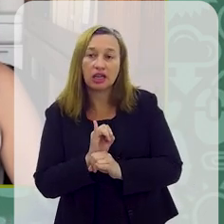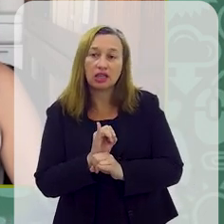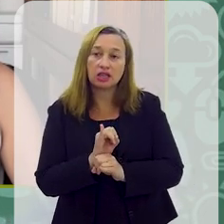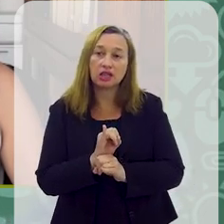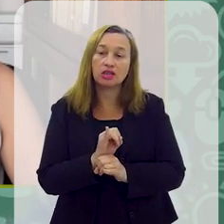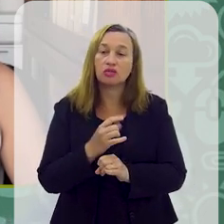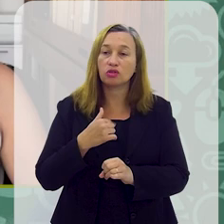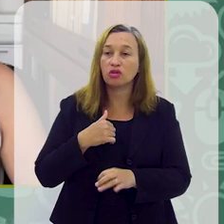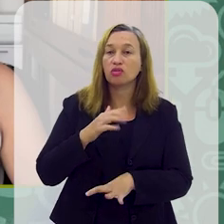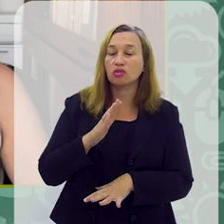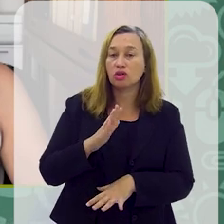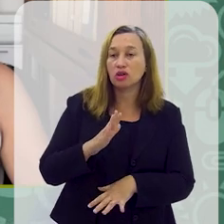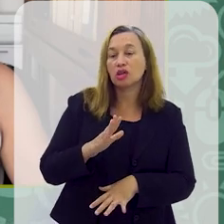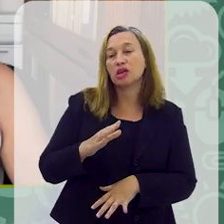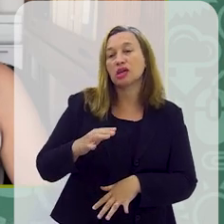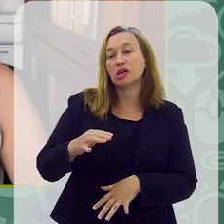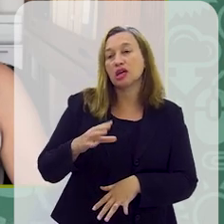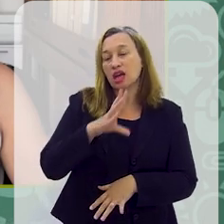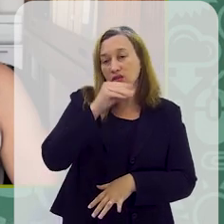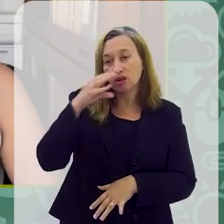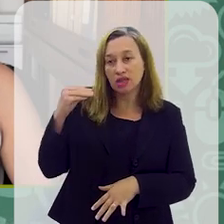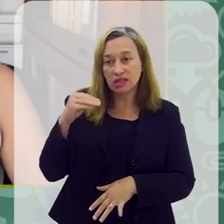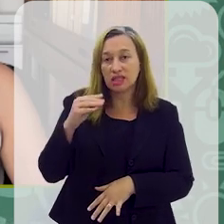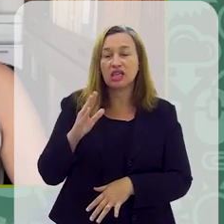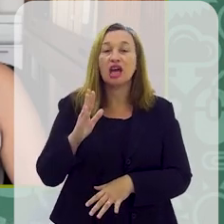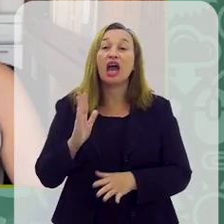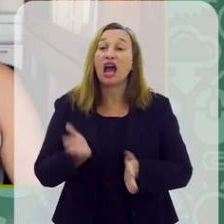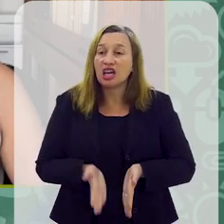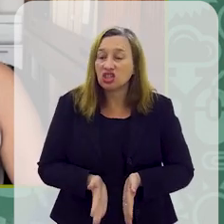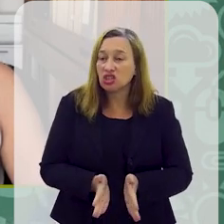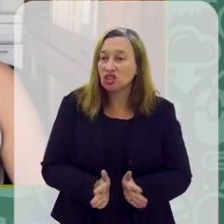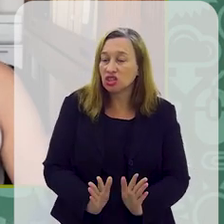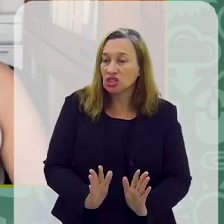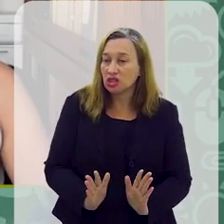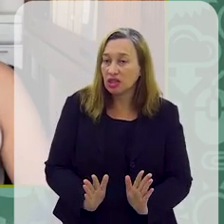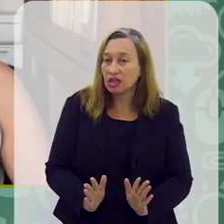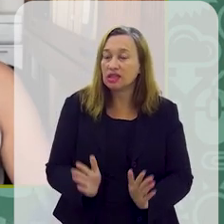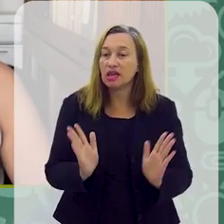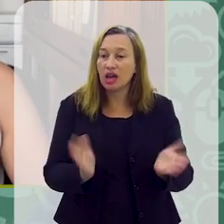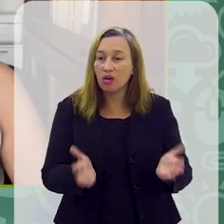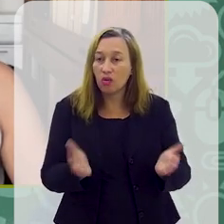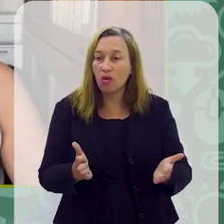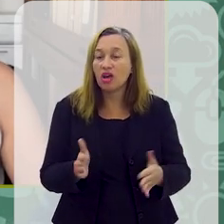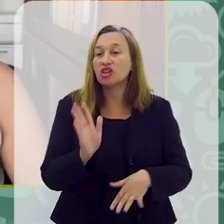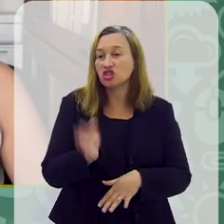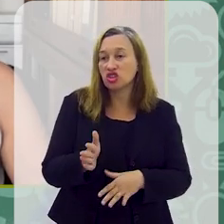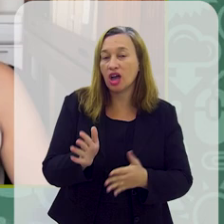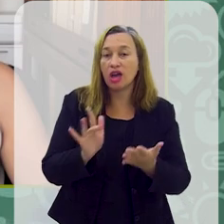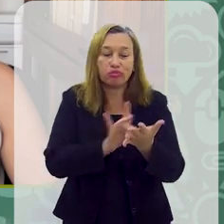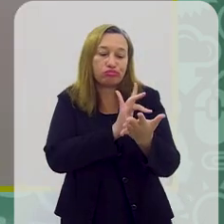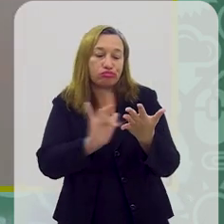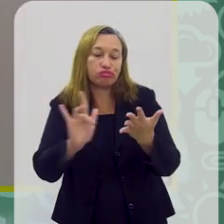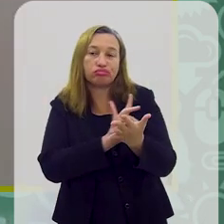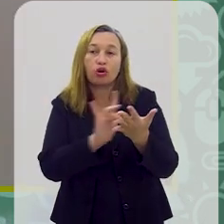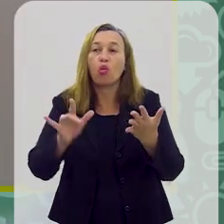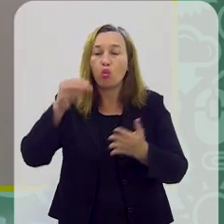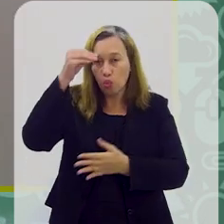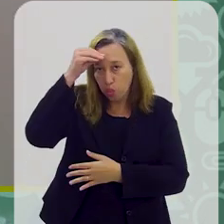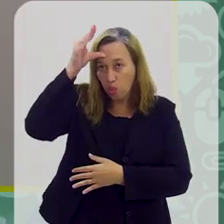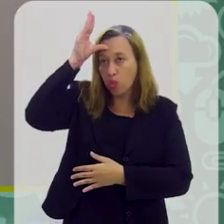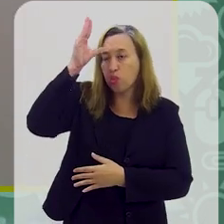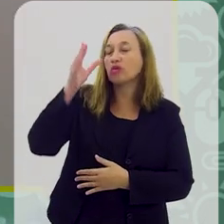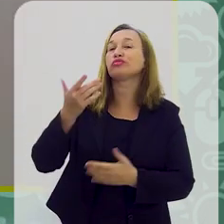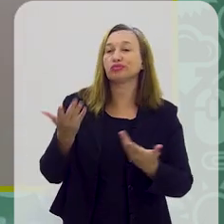internet surgiu quando eu já era adolescente. Essas crianças não, elas já nascem praticamente mexendo com tela. Então elas têm um conhecimento